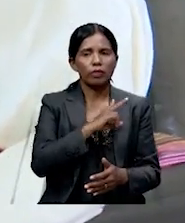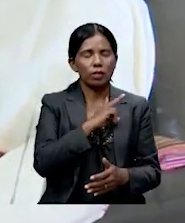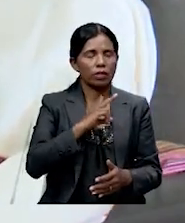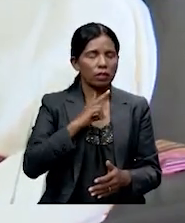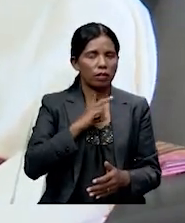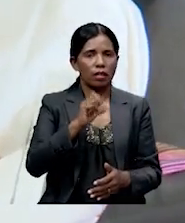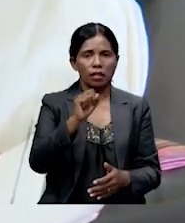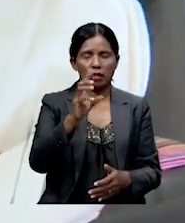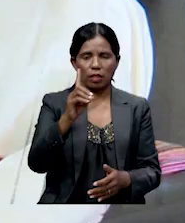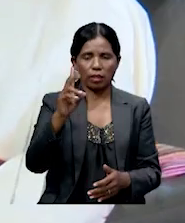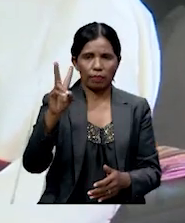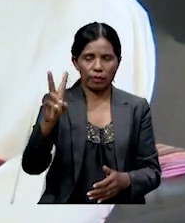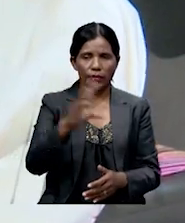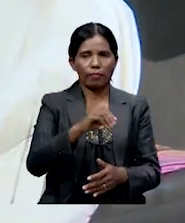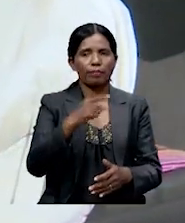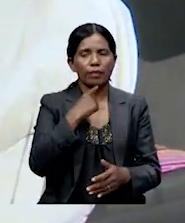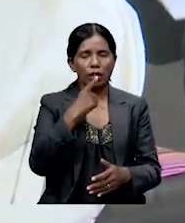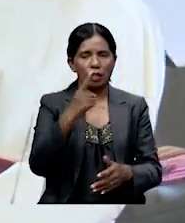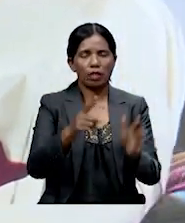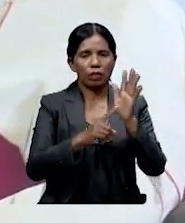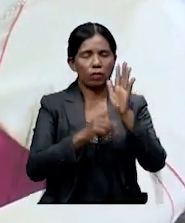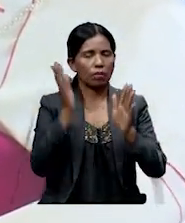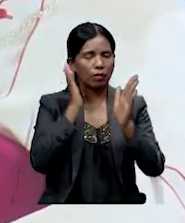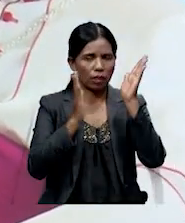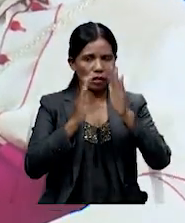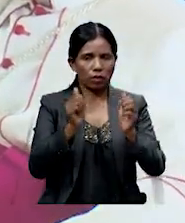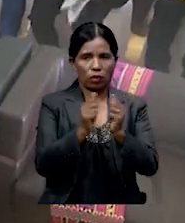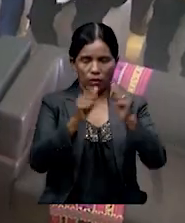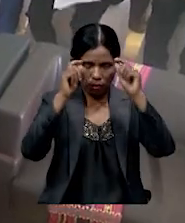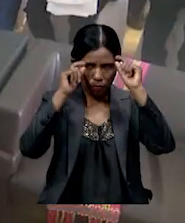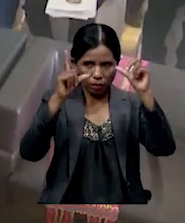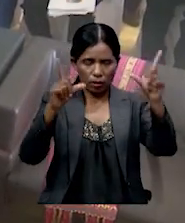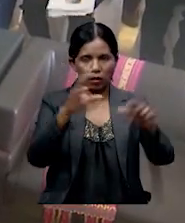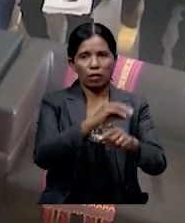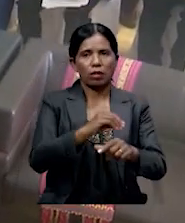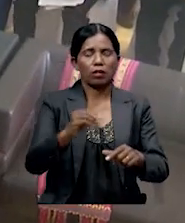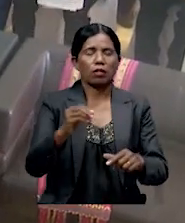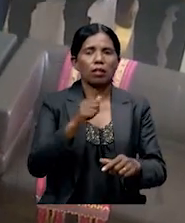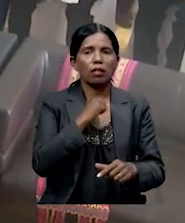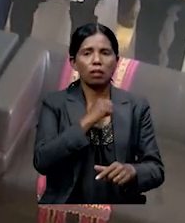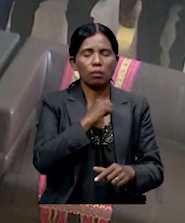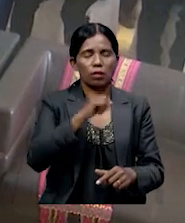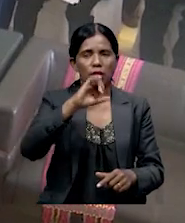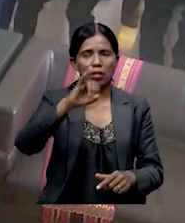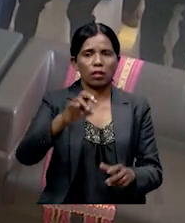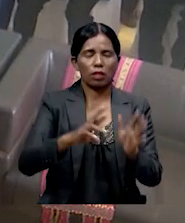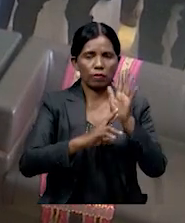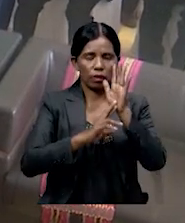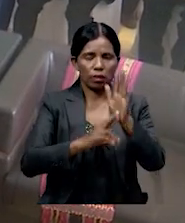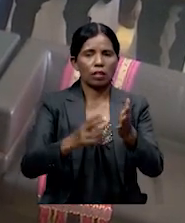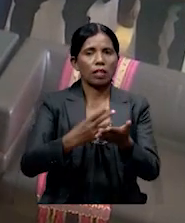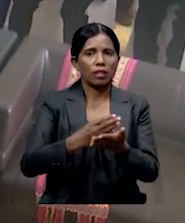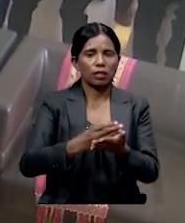SDB, Núncio Apostólico da Malásia no Timor-Leste, Dom Woja Chi Jaluski, representante Santa Sé